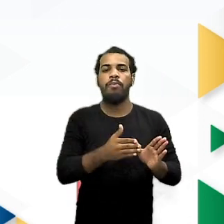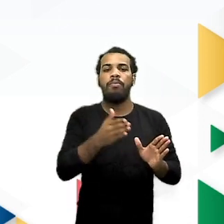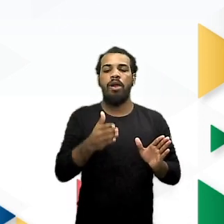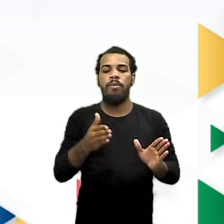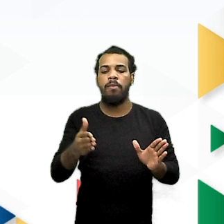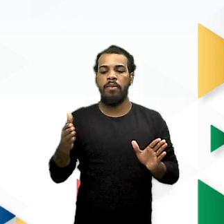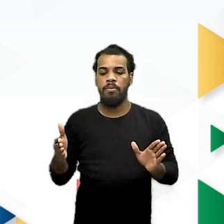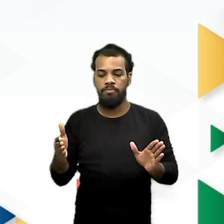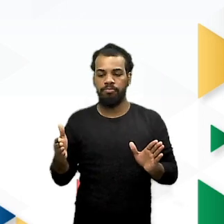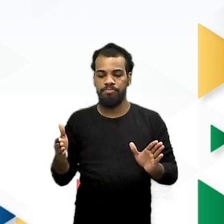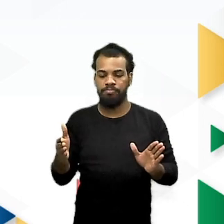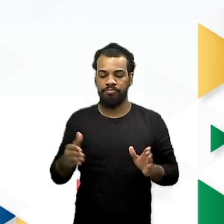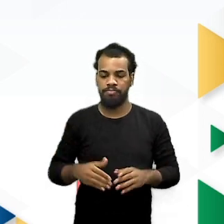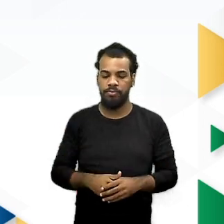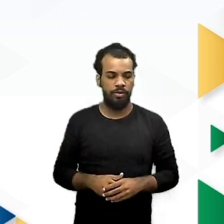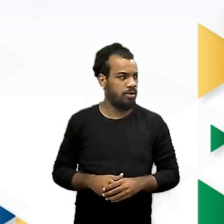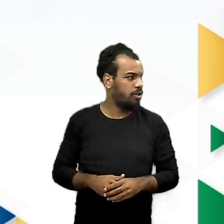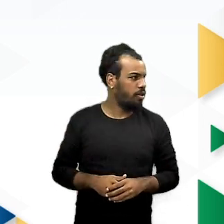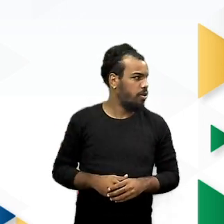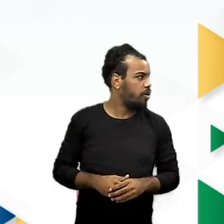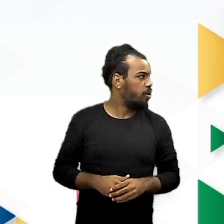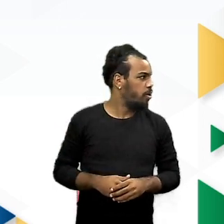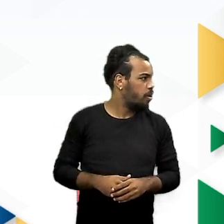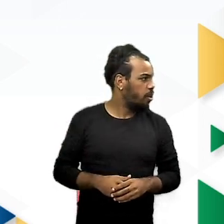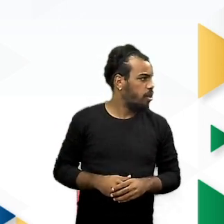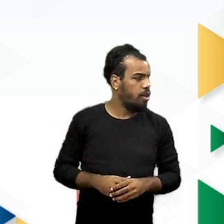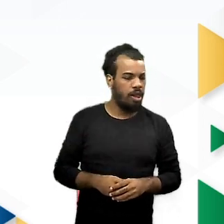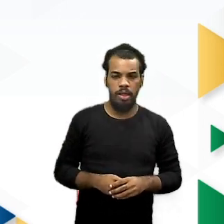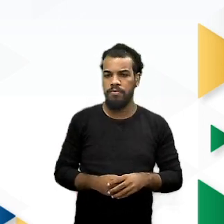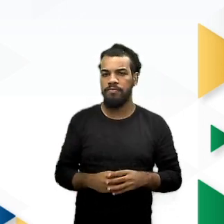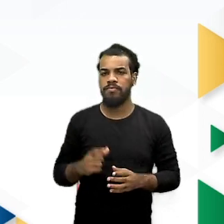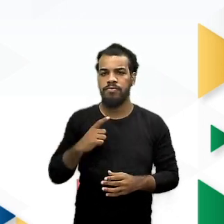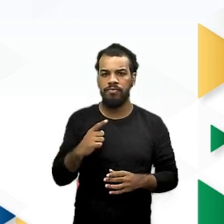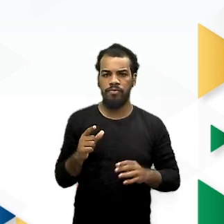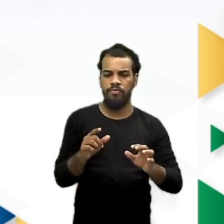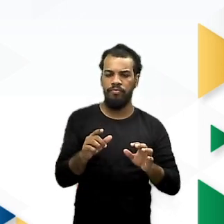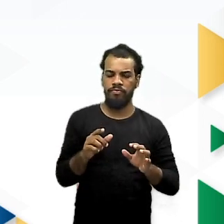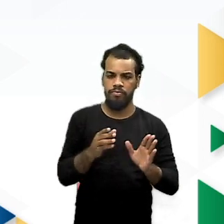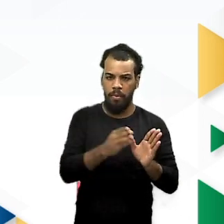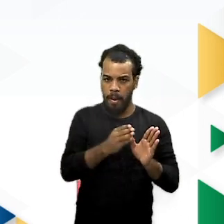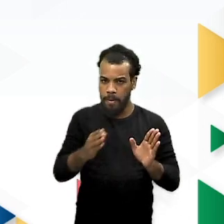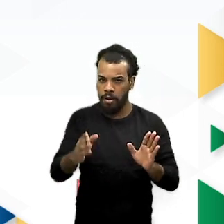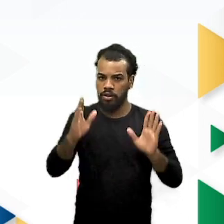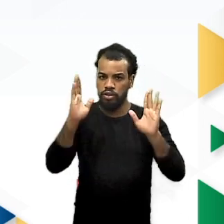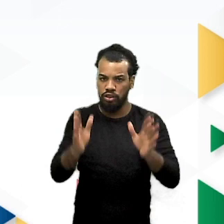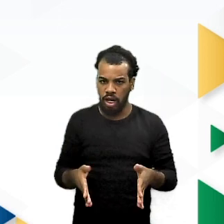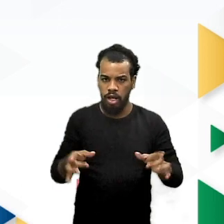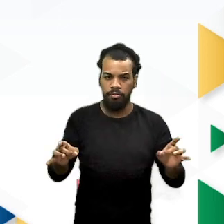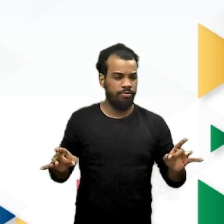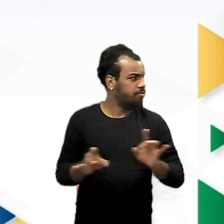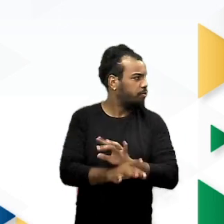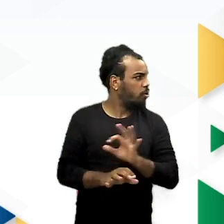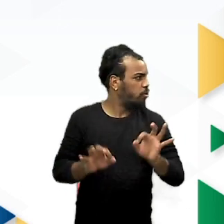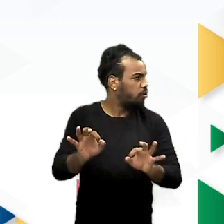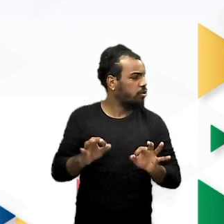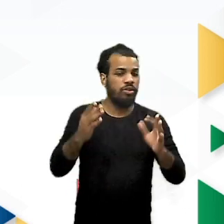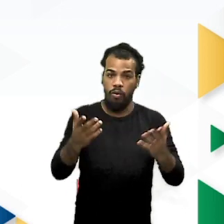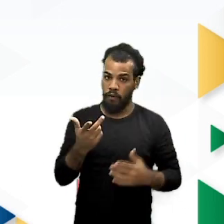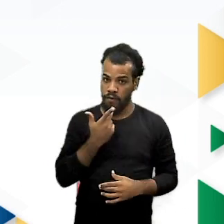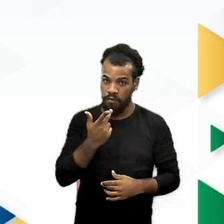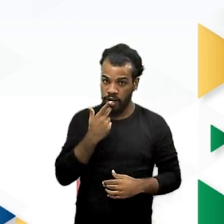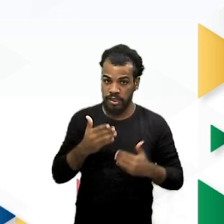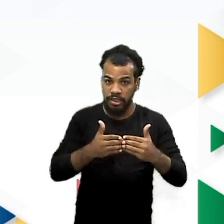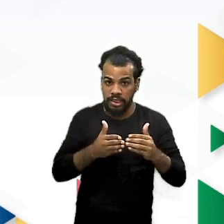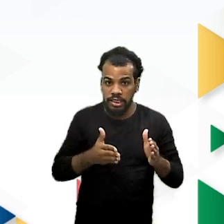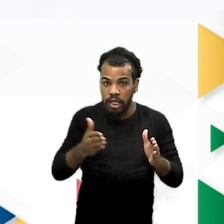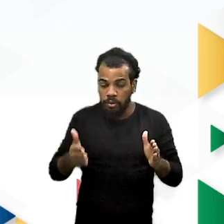descritos de figuras dispostas em determinadas ordens já estabelecidas. Então, quando falar de sequência,